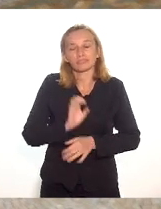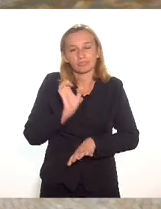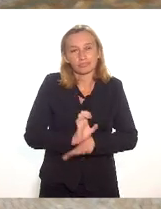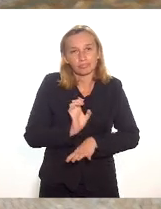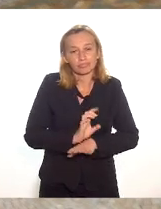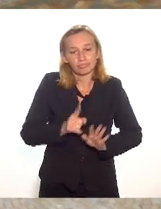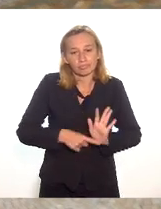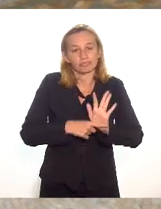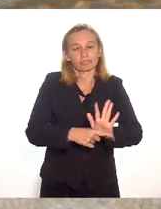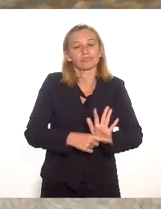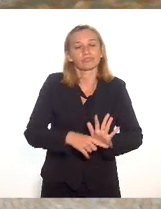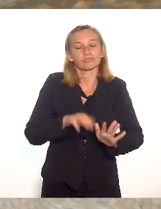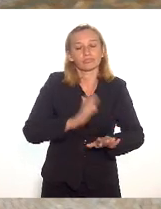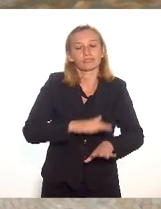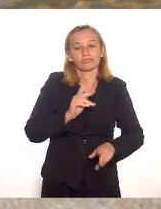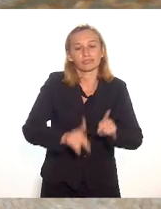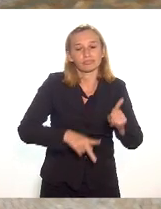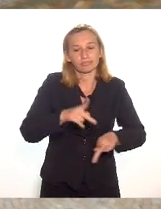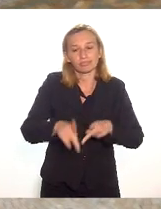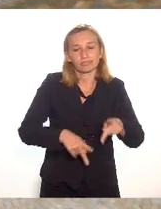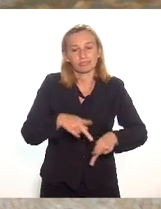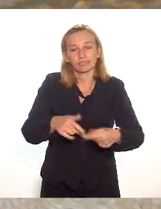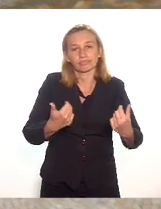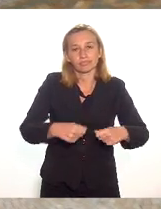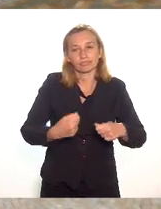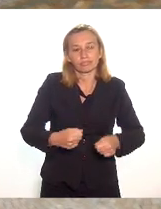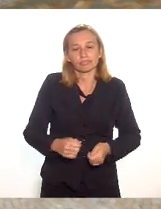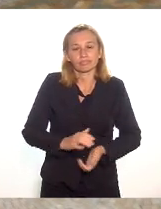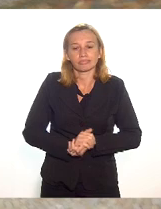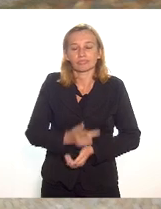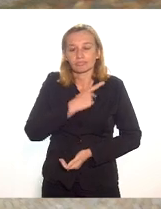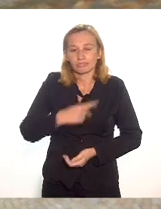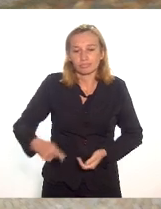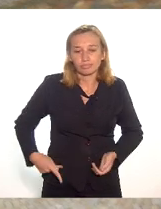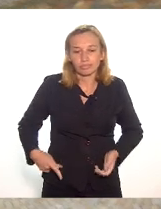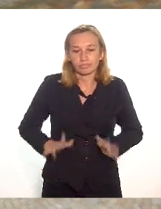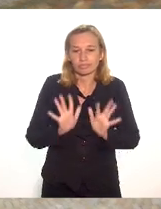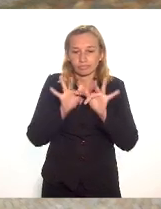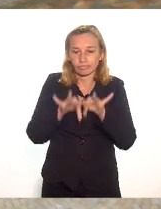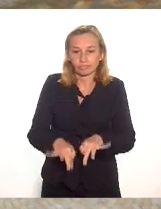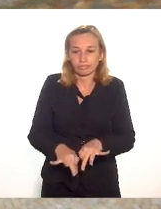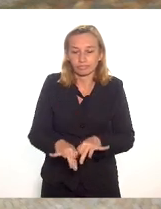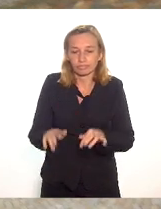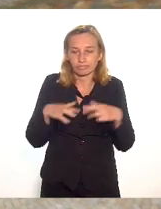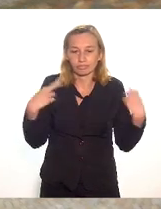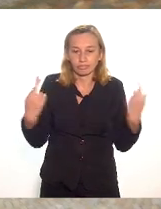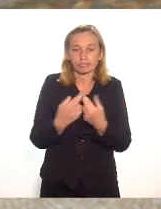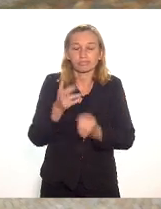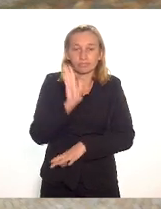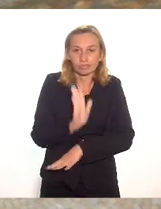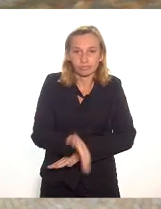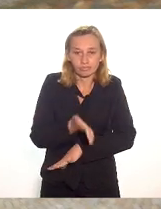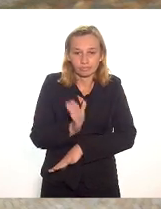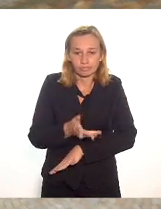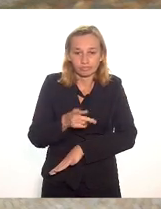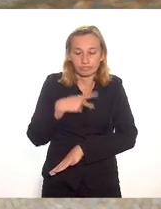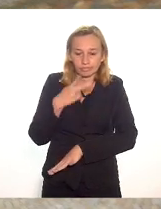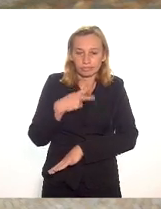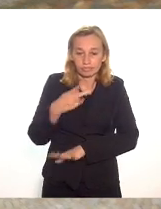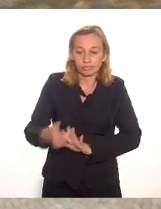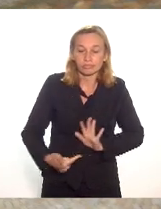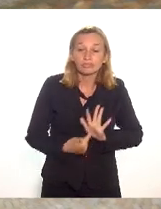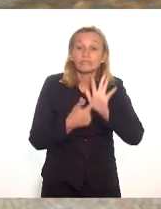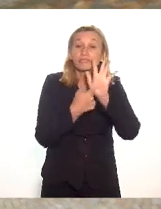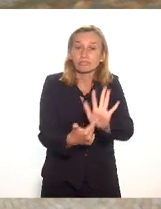atenda mais à necessidade do nosso povo. O presidente, ao encerrar a sessão, já deixou